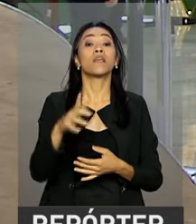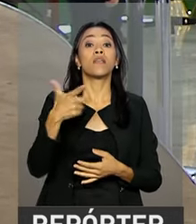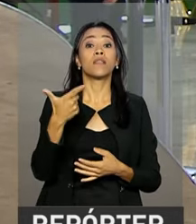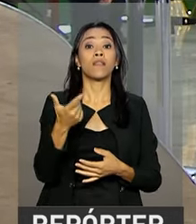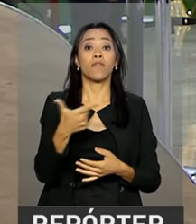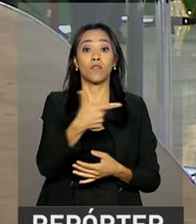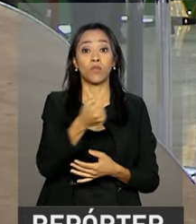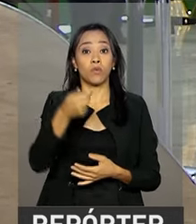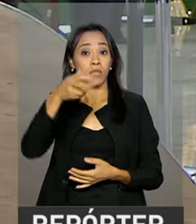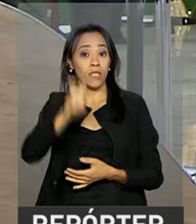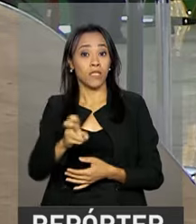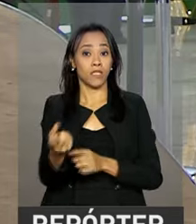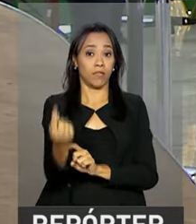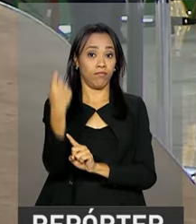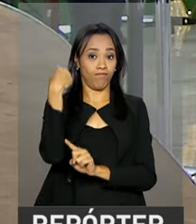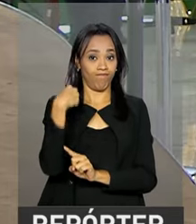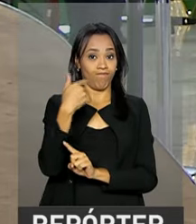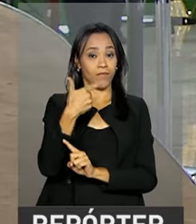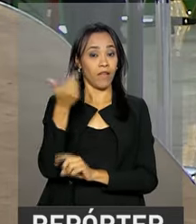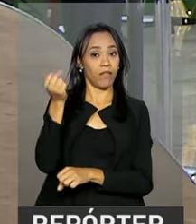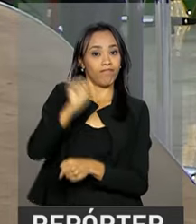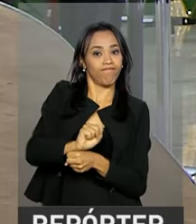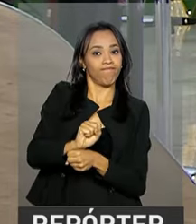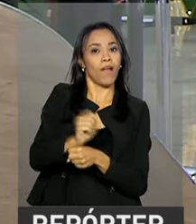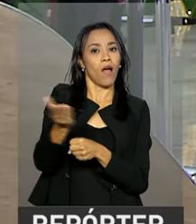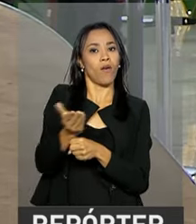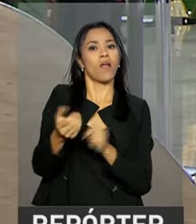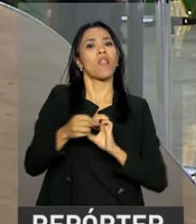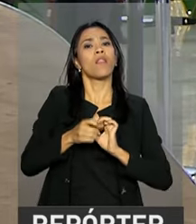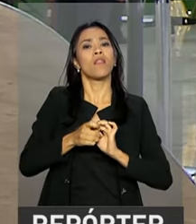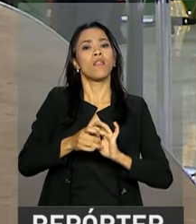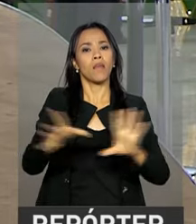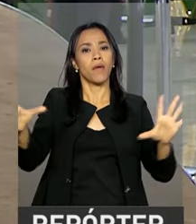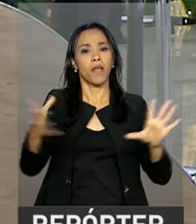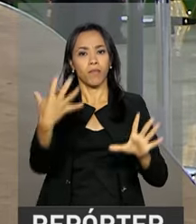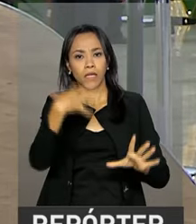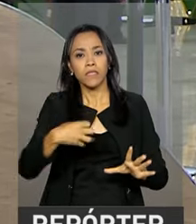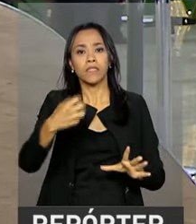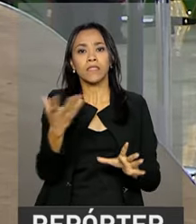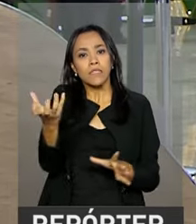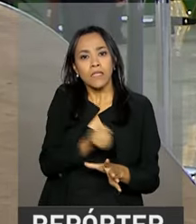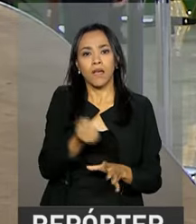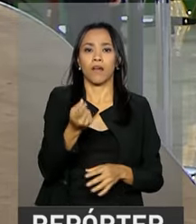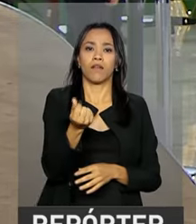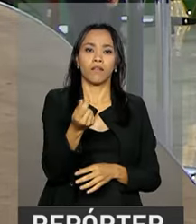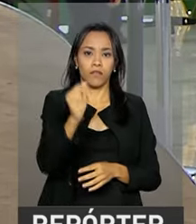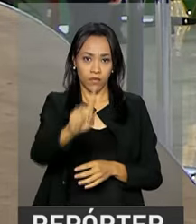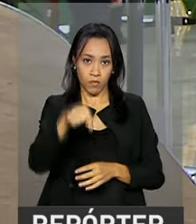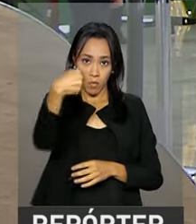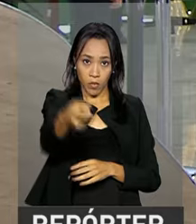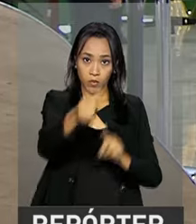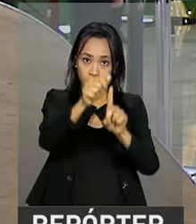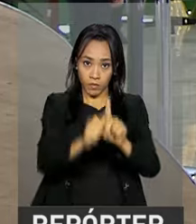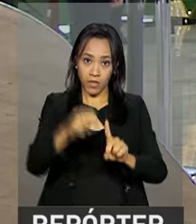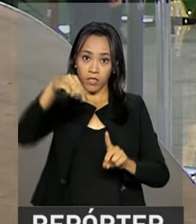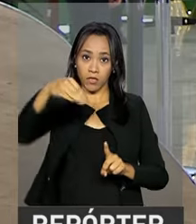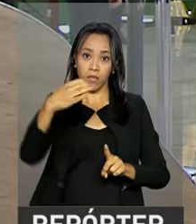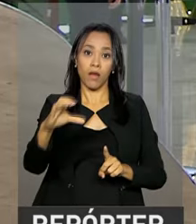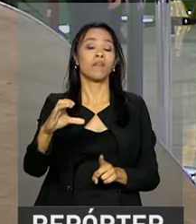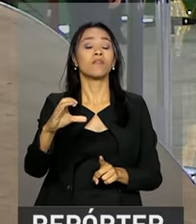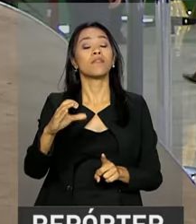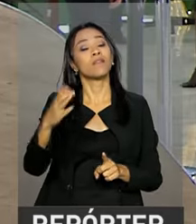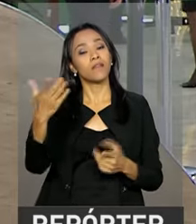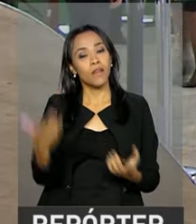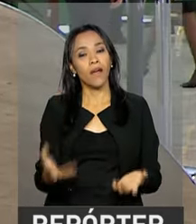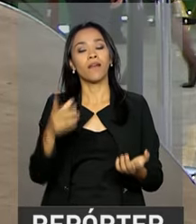2015 que esses saques portanto sejam autorizados e possam ser feitos já a partir do próximo mês de março E aí